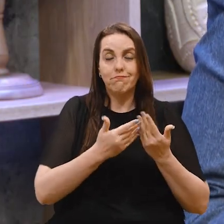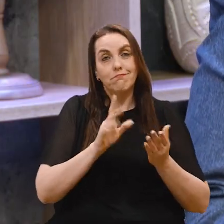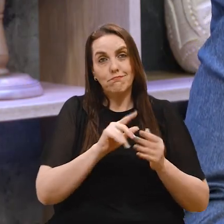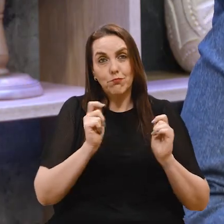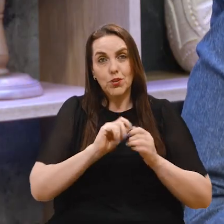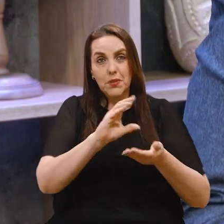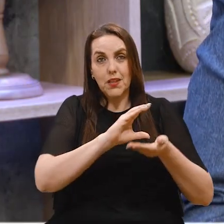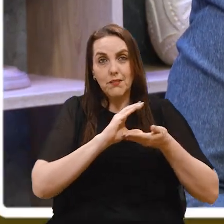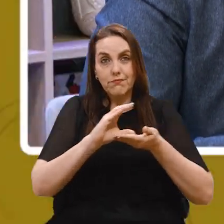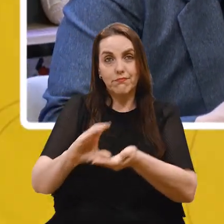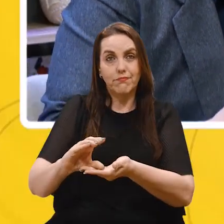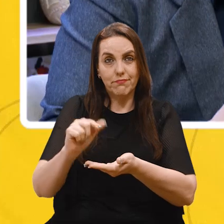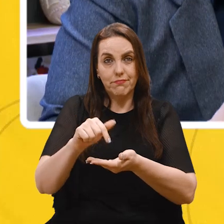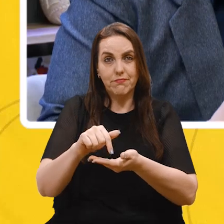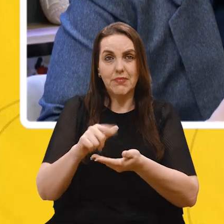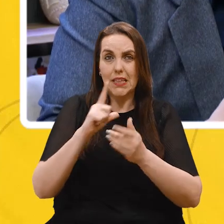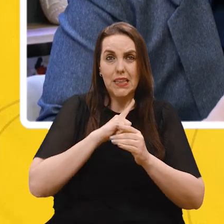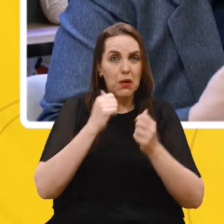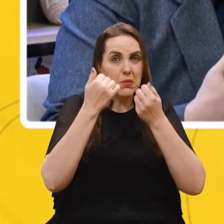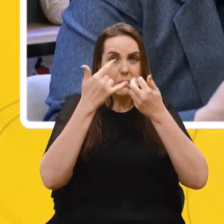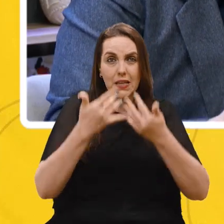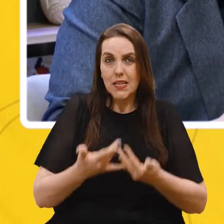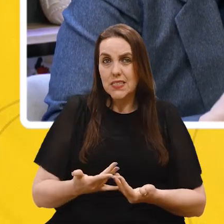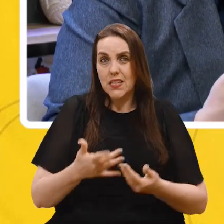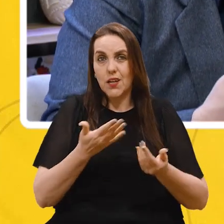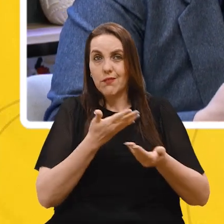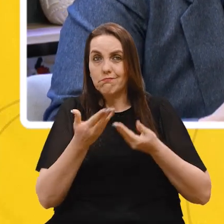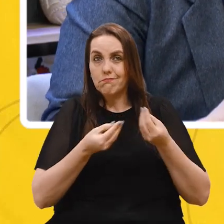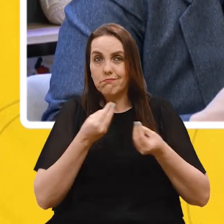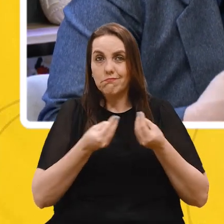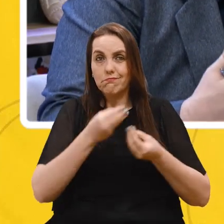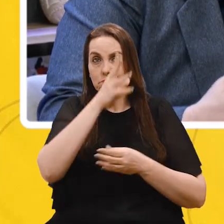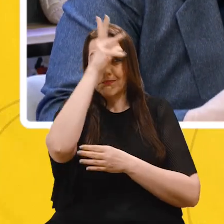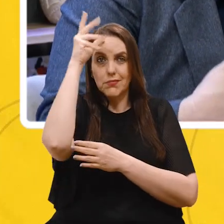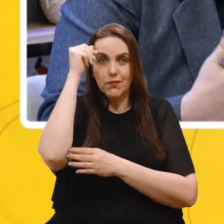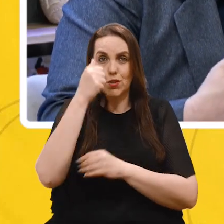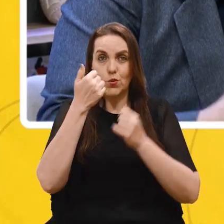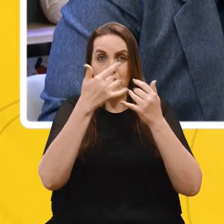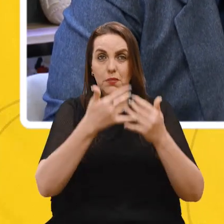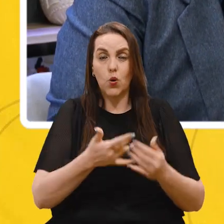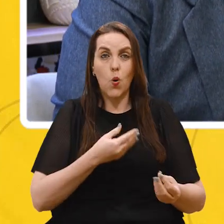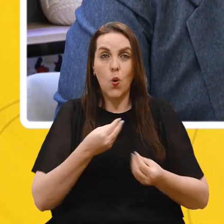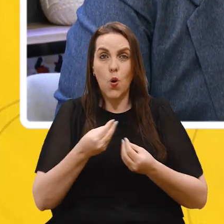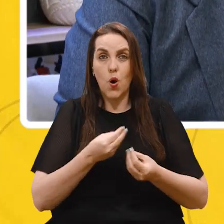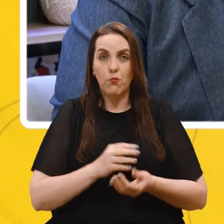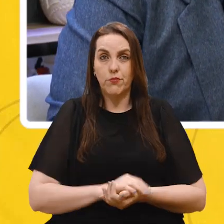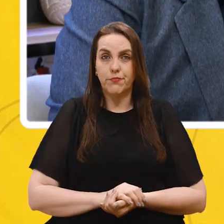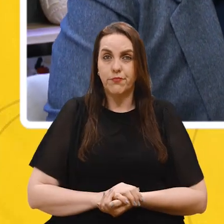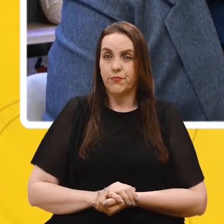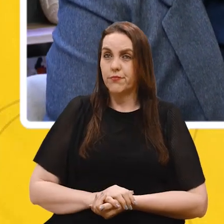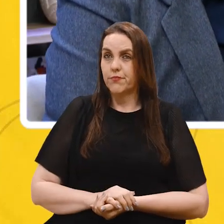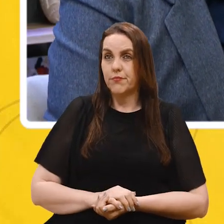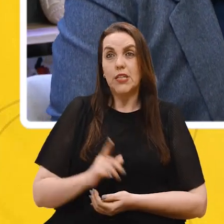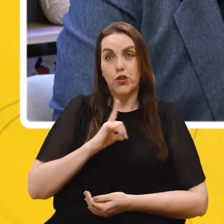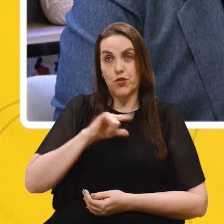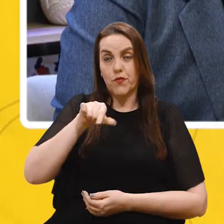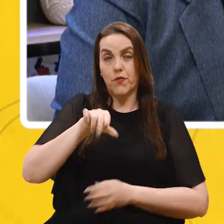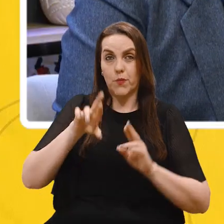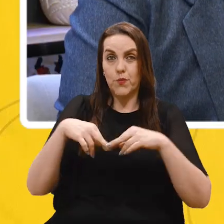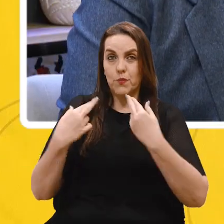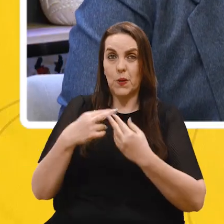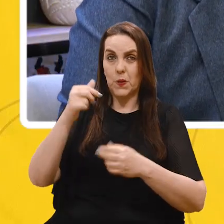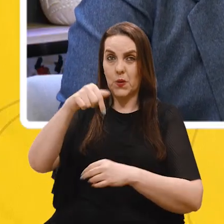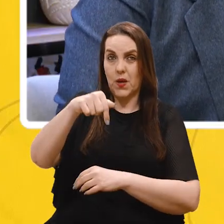seja encaminhado. Houve alguma explicação agora por parte do Executivo de como que está esse processo? Nós tivemos uma reunião aqui